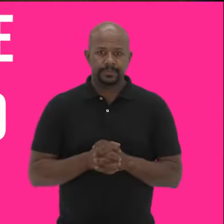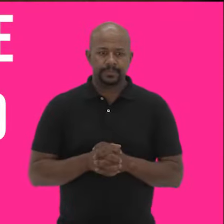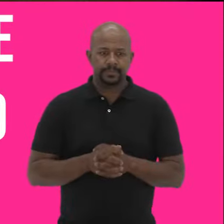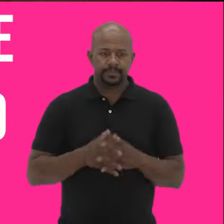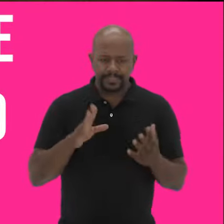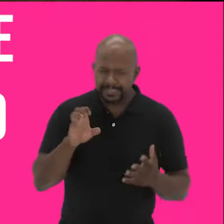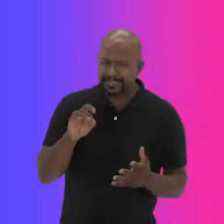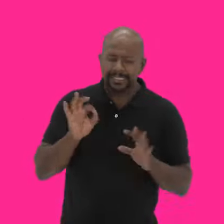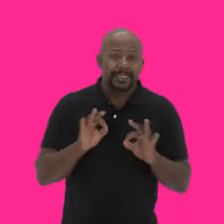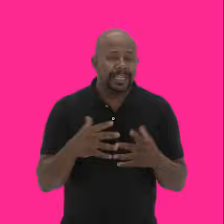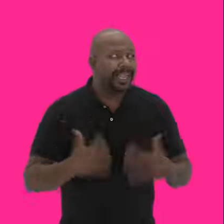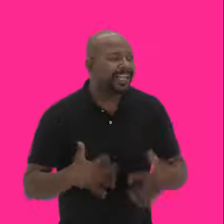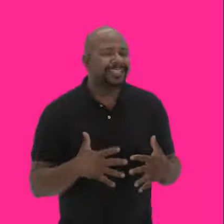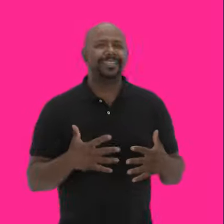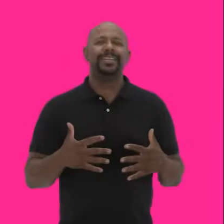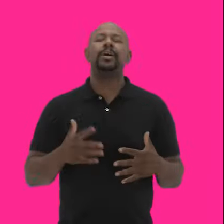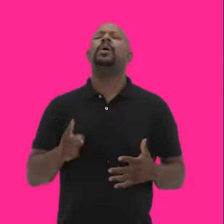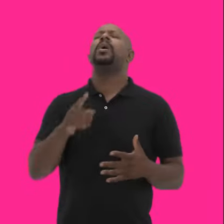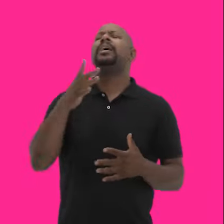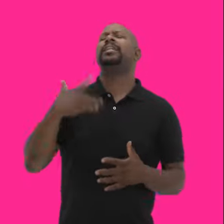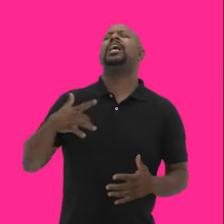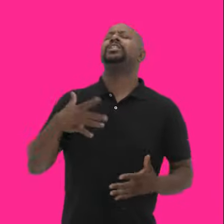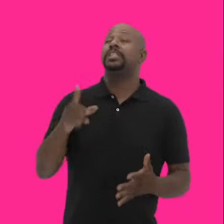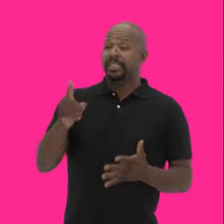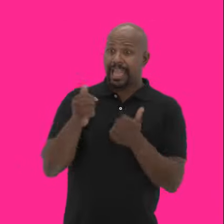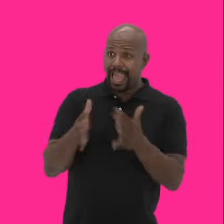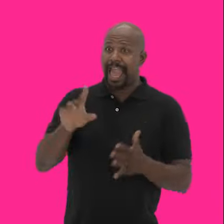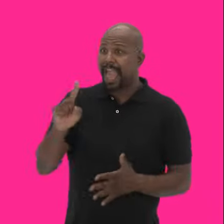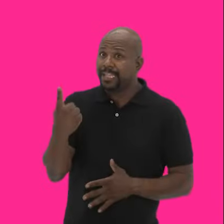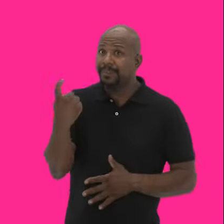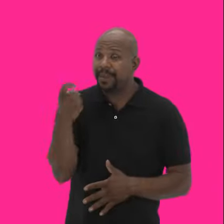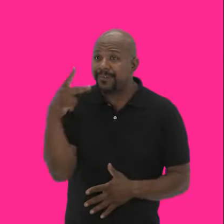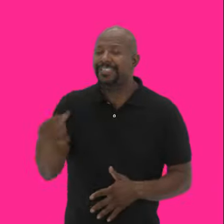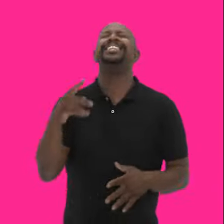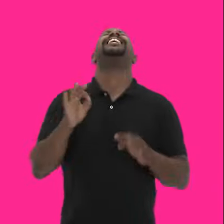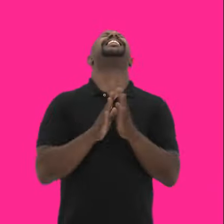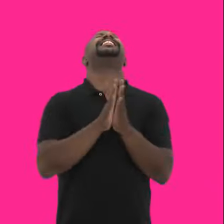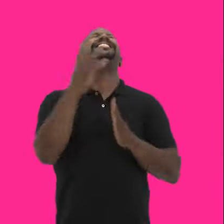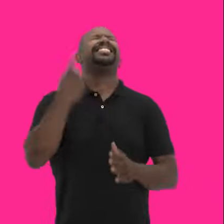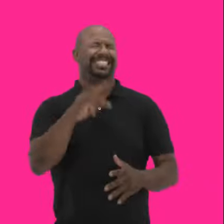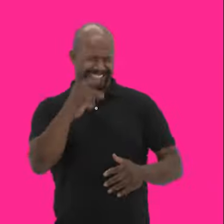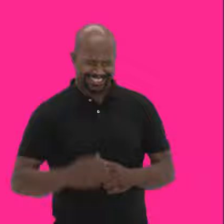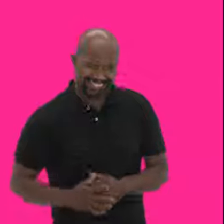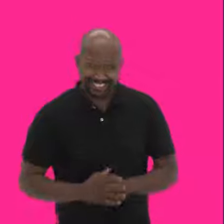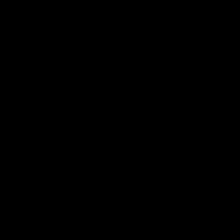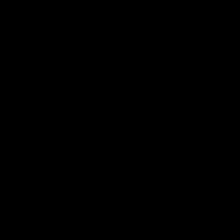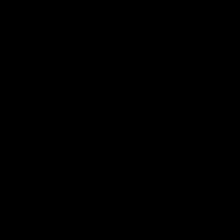alegria. Se eu tô nervoso assim, imagina o Hugo, que é a estreia dele